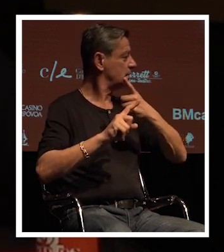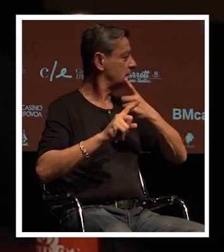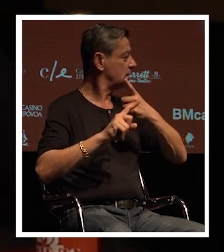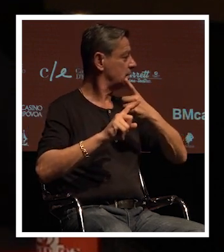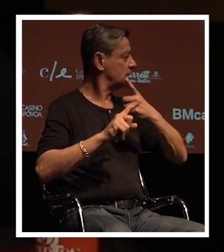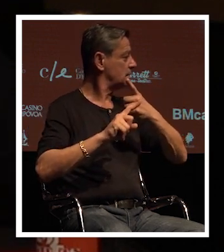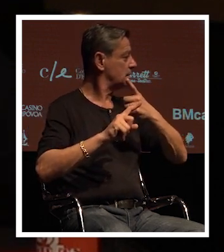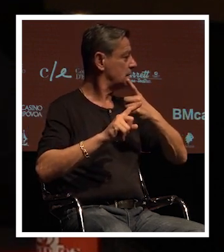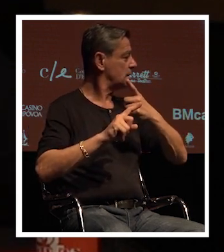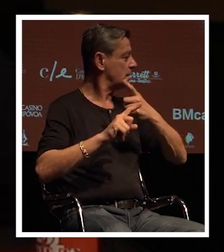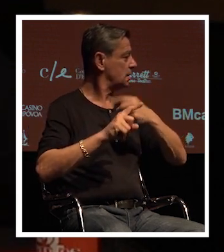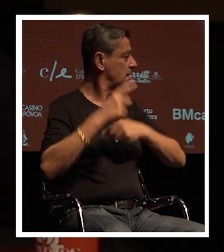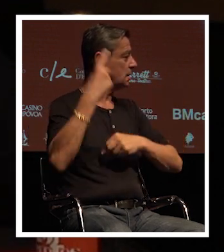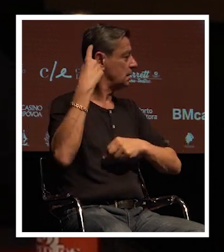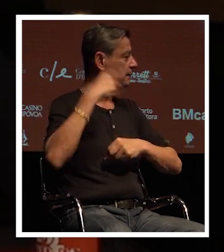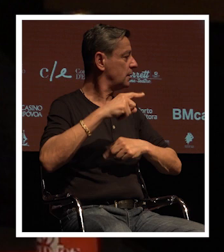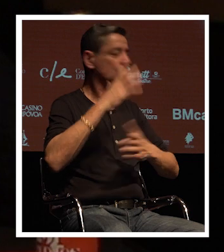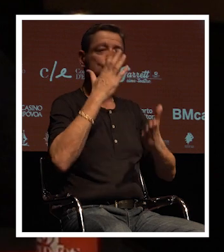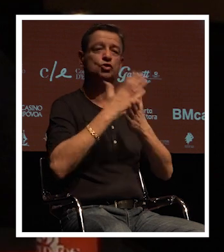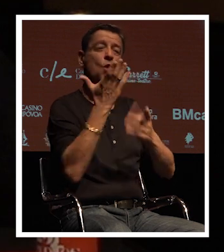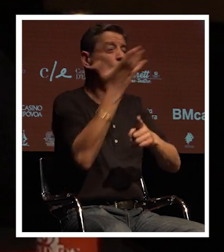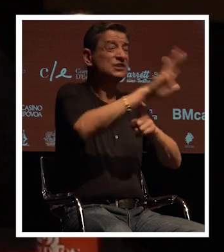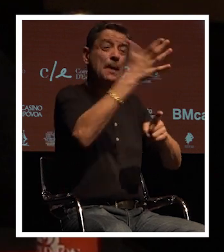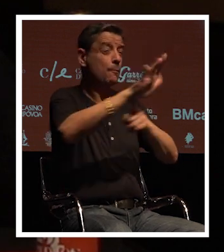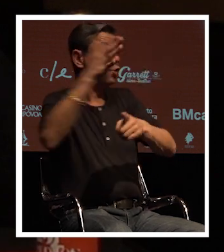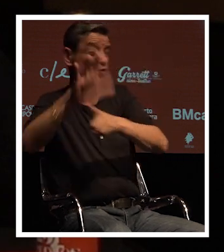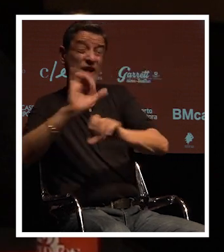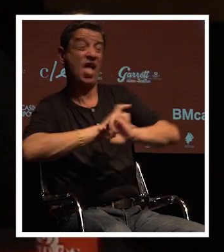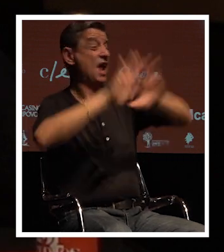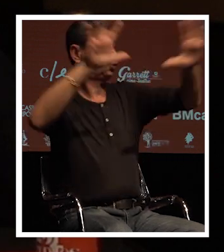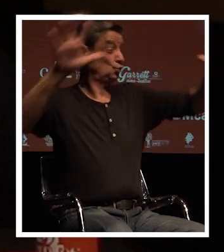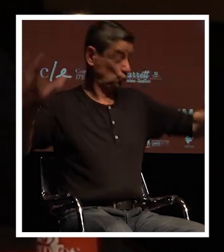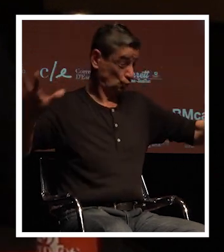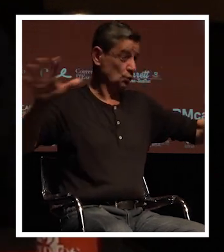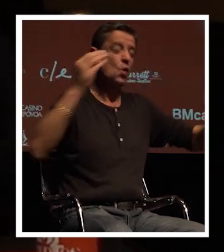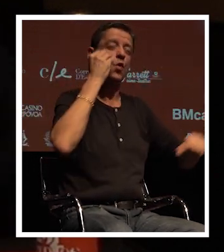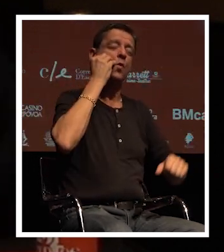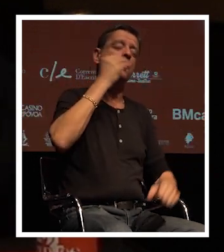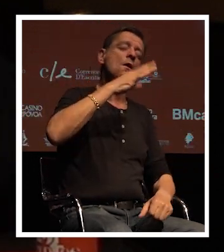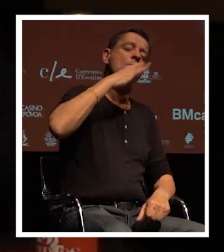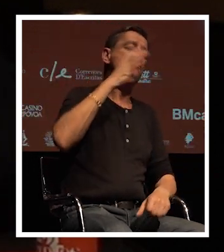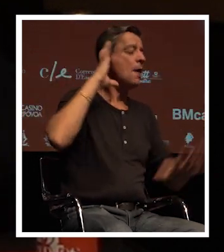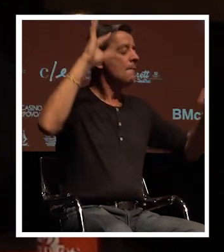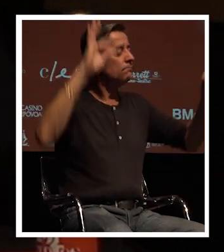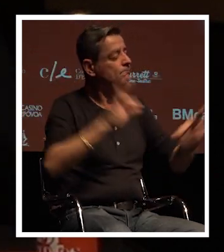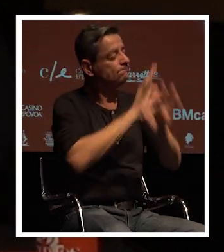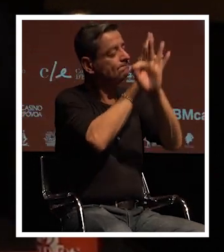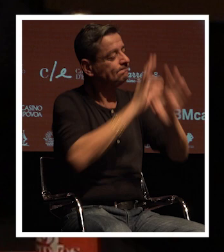ser porque vou ser vou apenas dar uns exemplos concretos de como uma canção